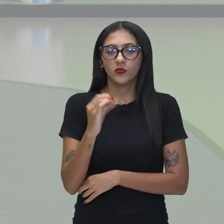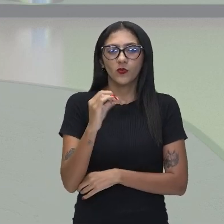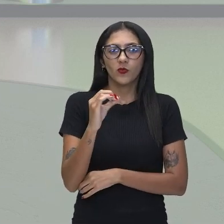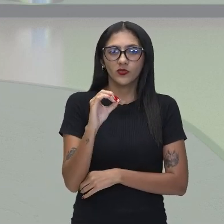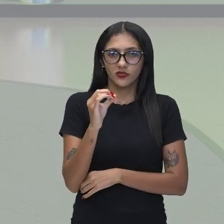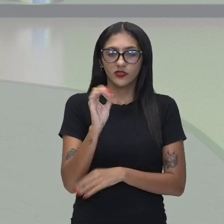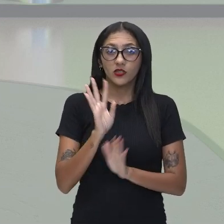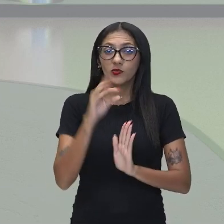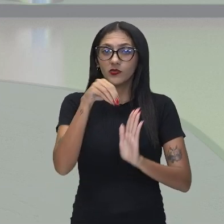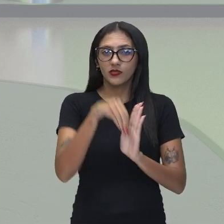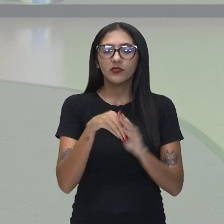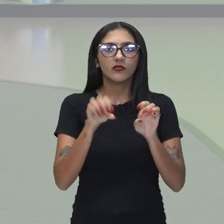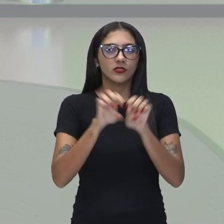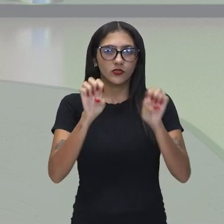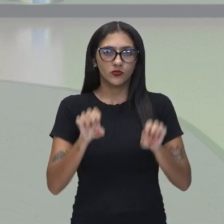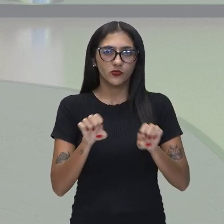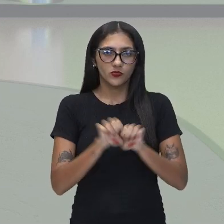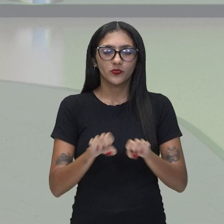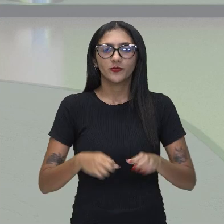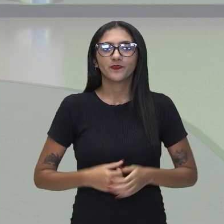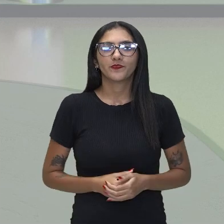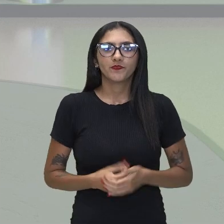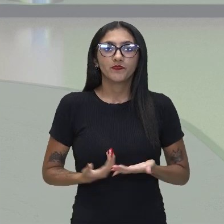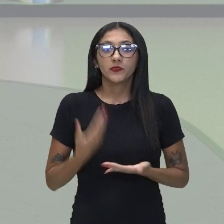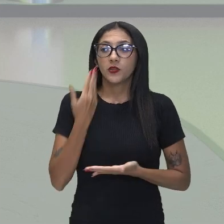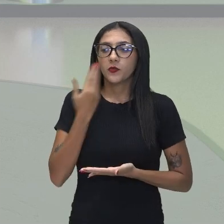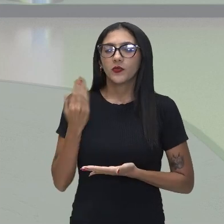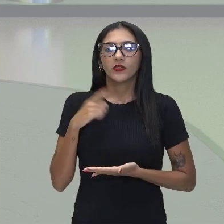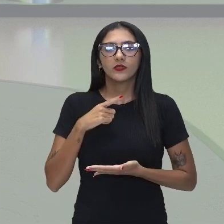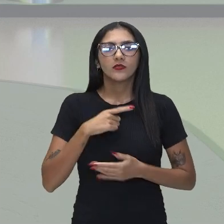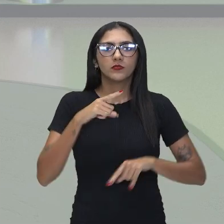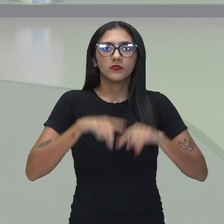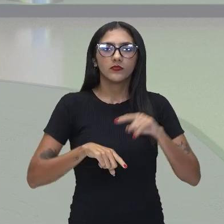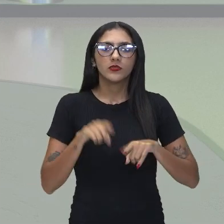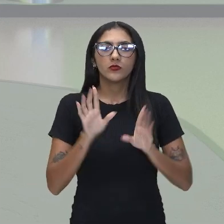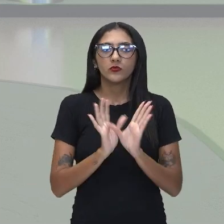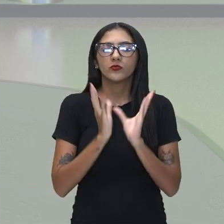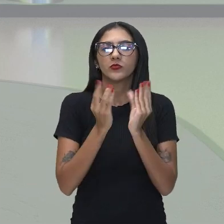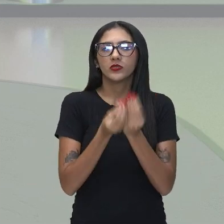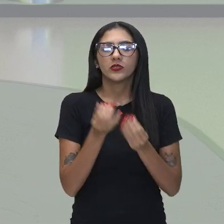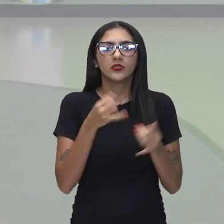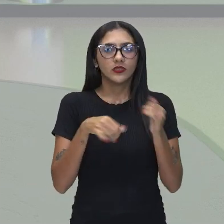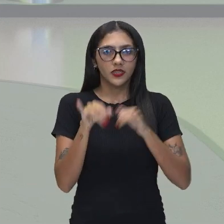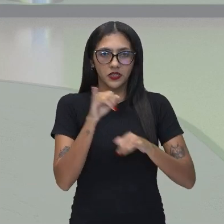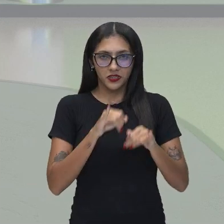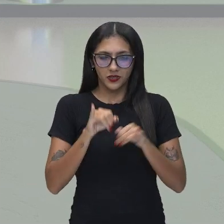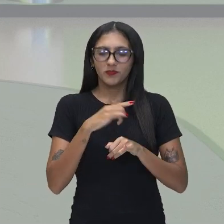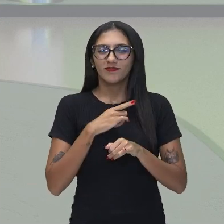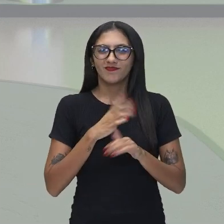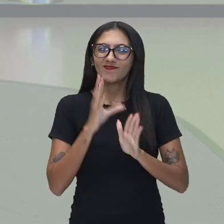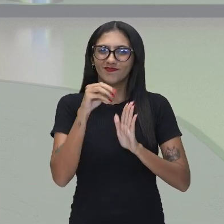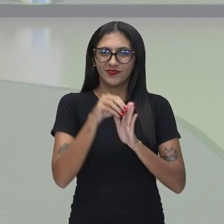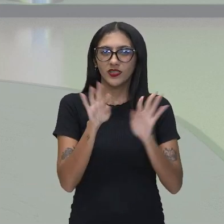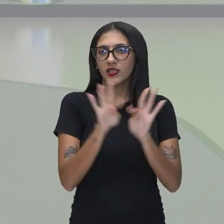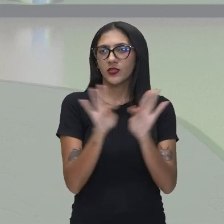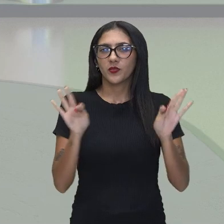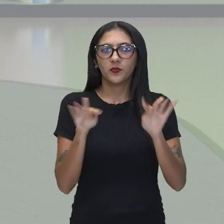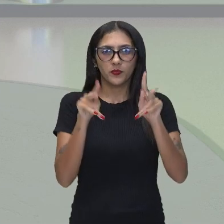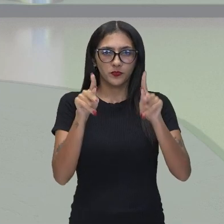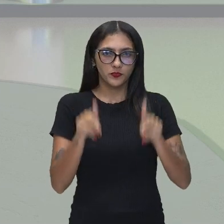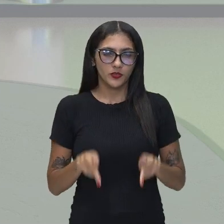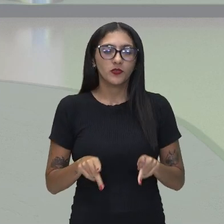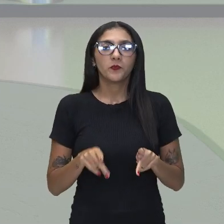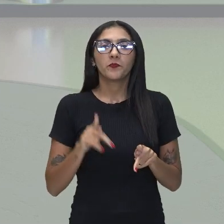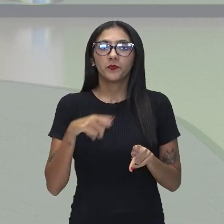sua estrutura. Então, o oxigênio, ele é um elemento químico aqui da tabela periódica que pertence